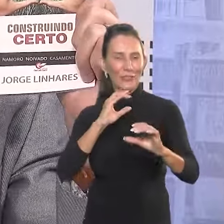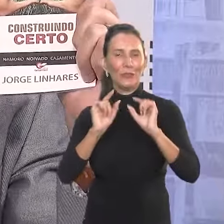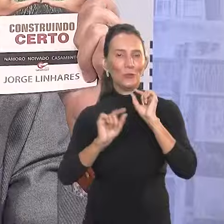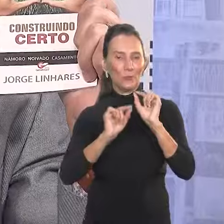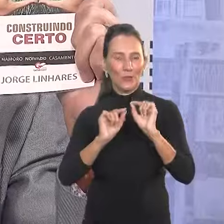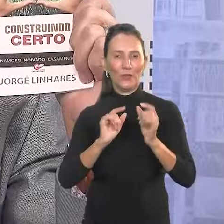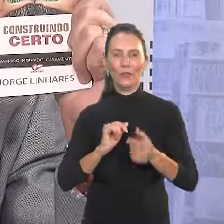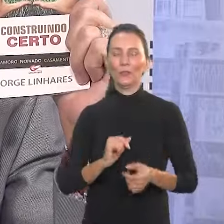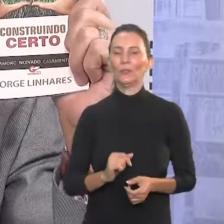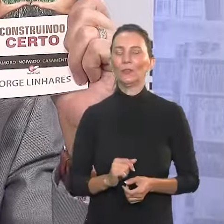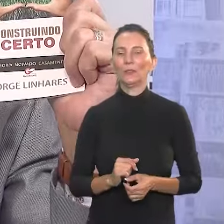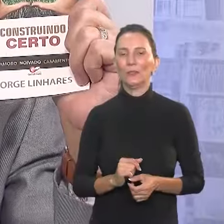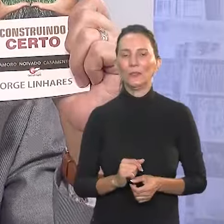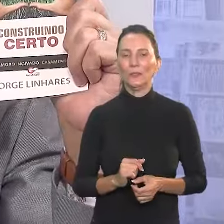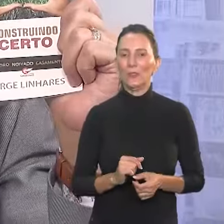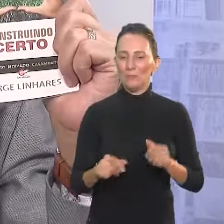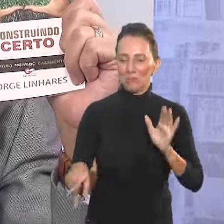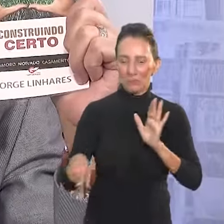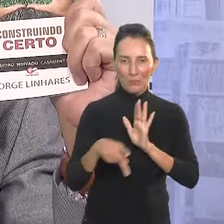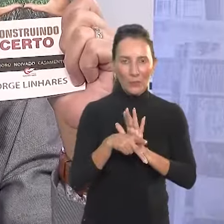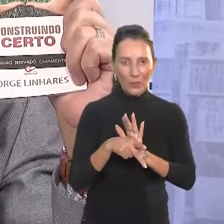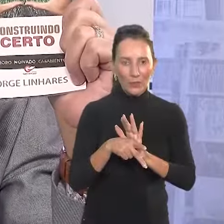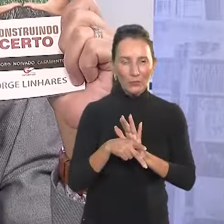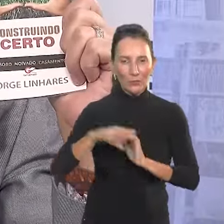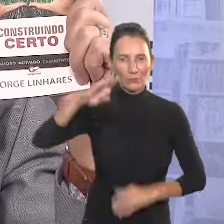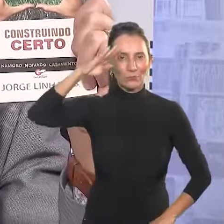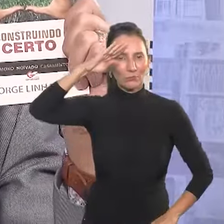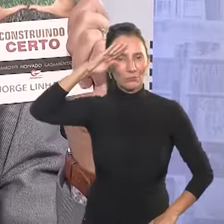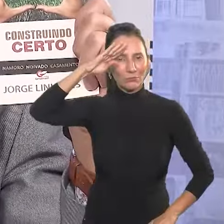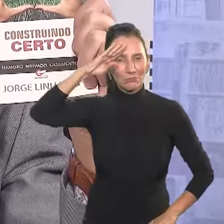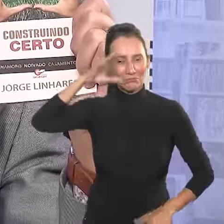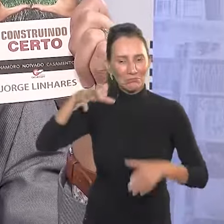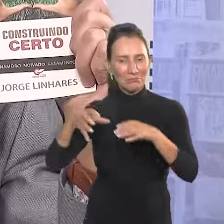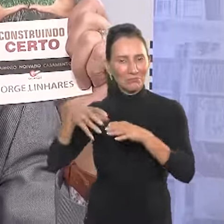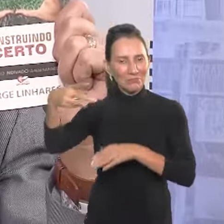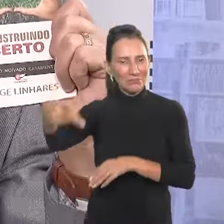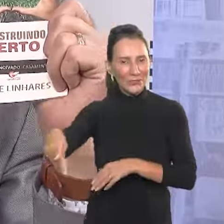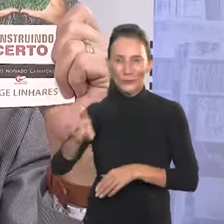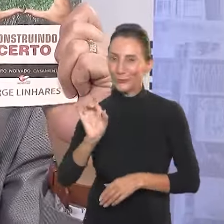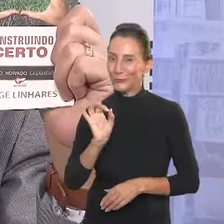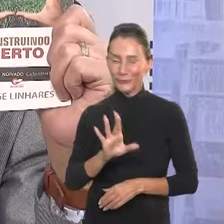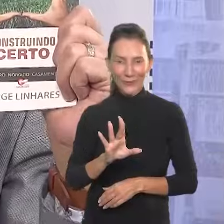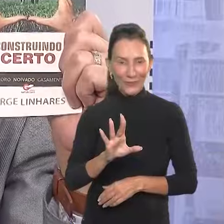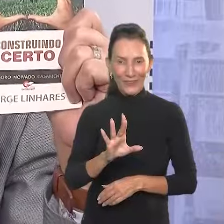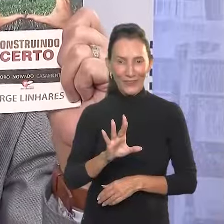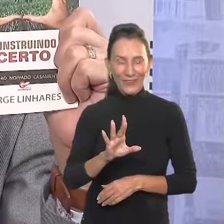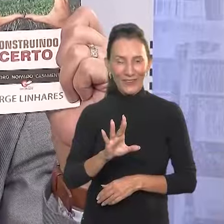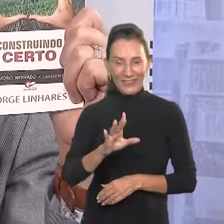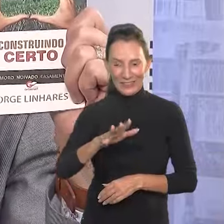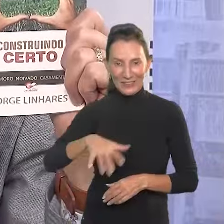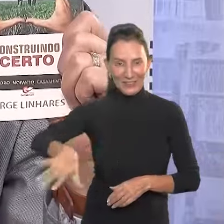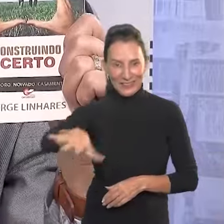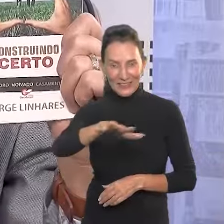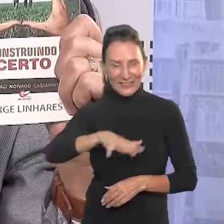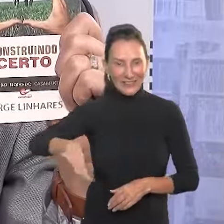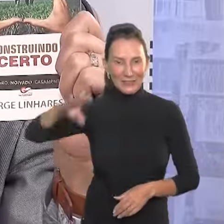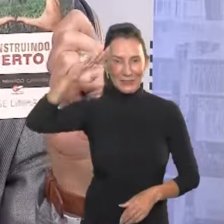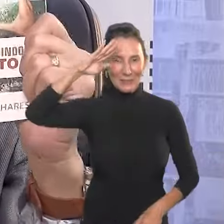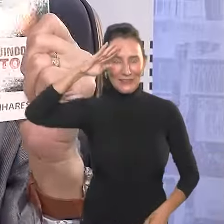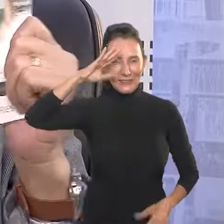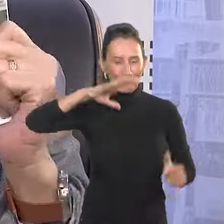era somente exclusiva dos militares. Somente os militares em todo o